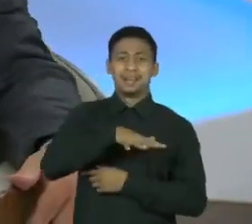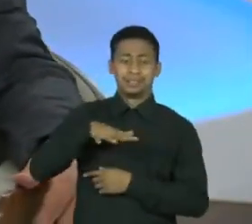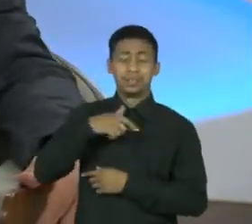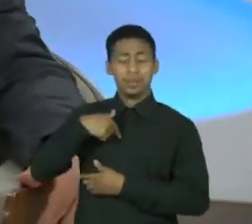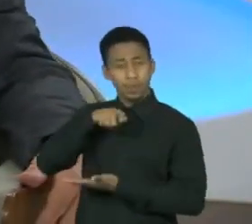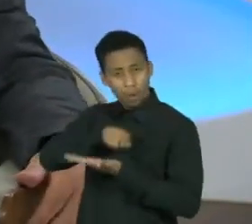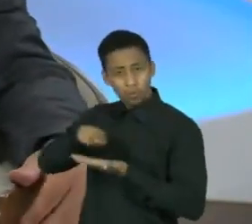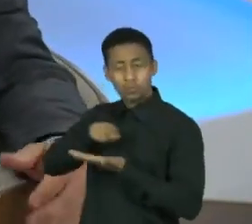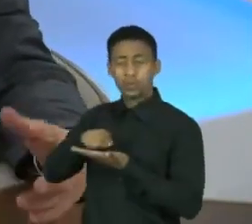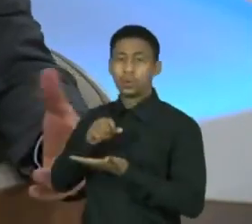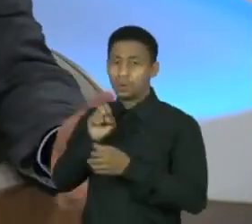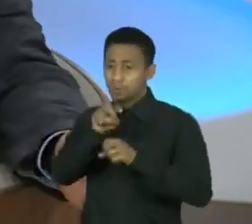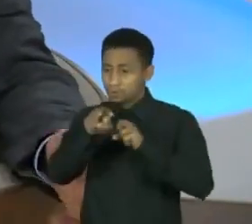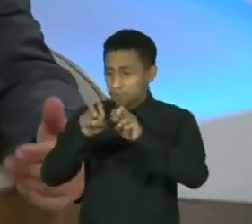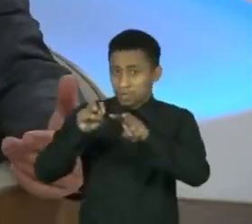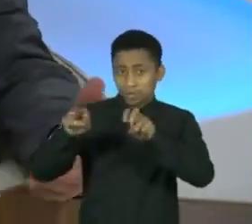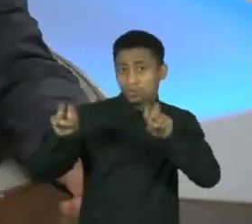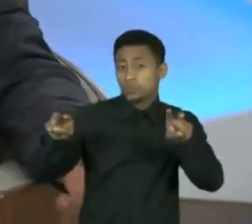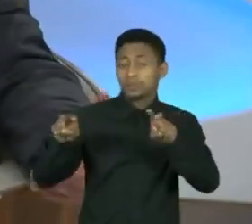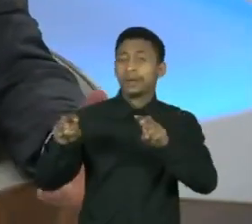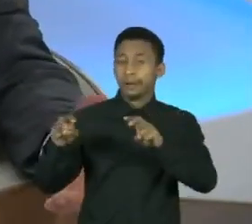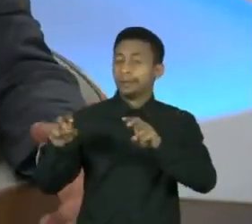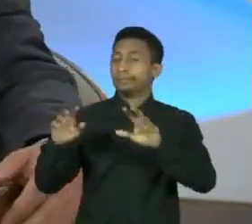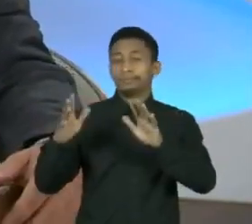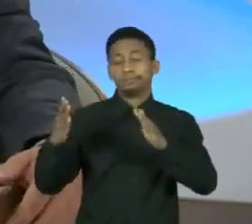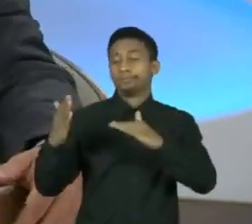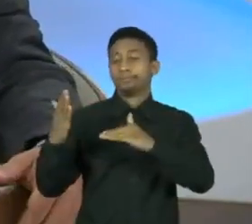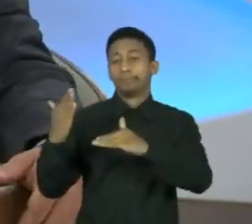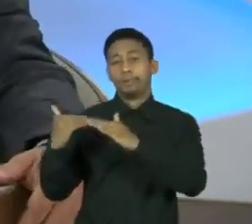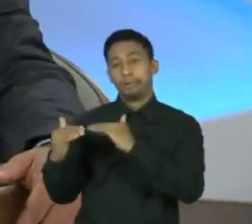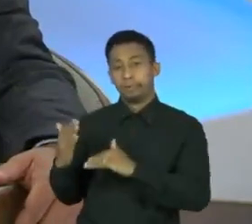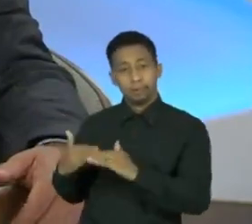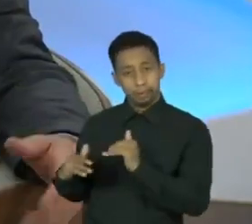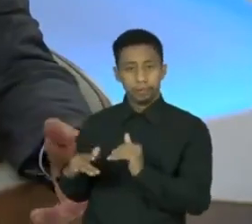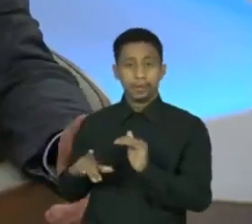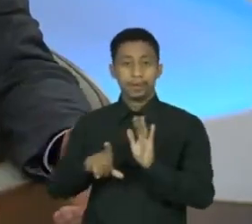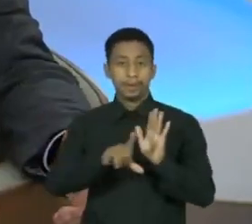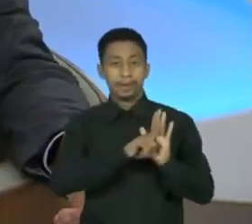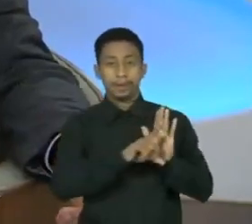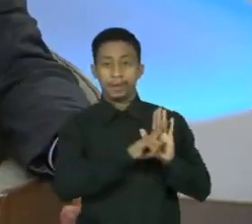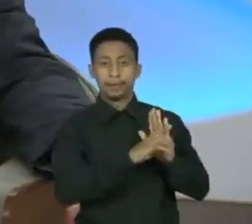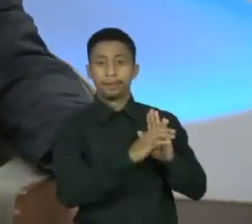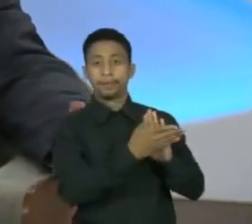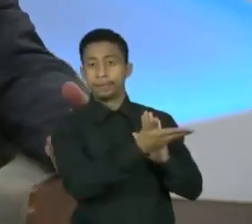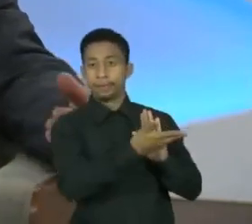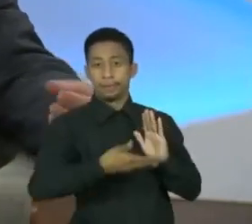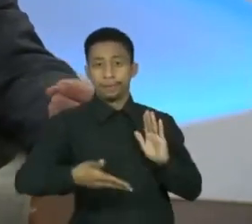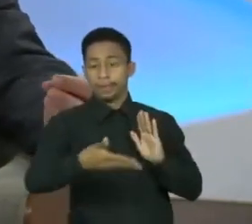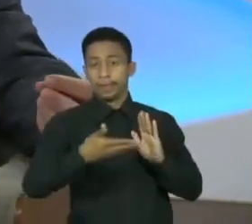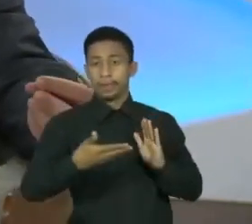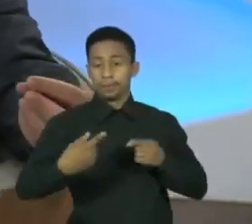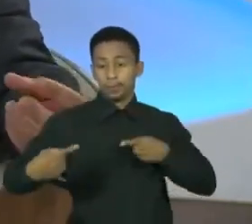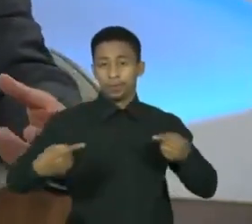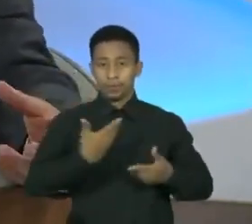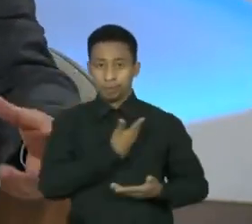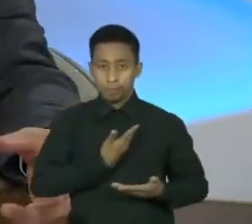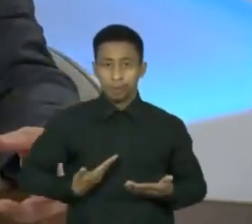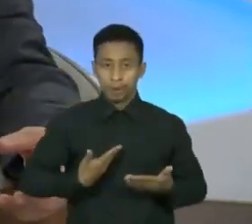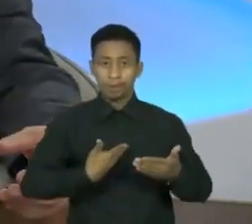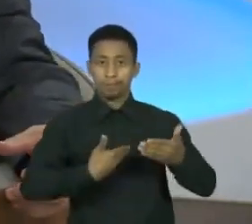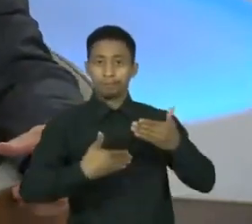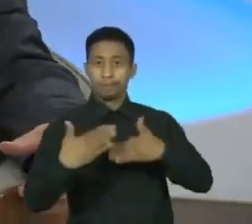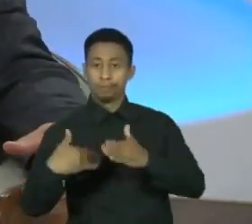das Artes eu vejo um um grande retrocesso nas políticas públicas como C o que tem como